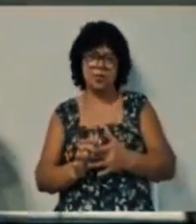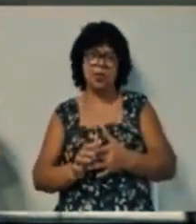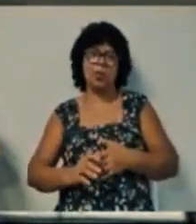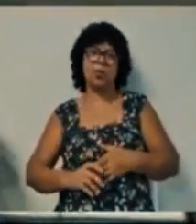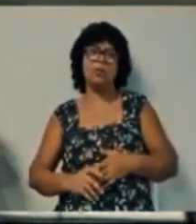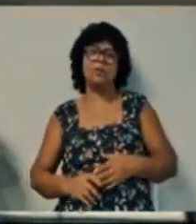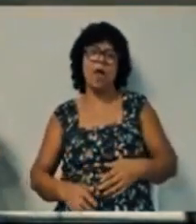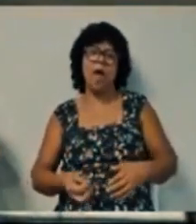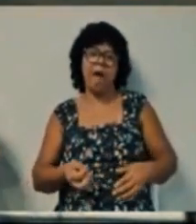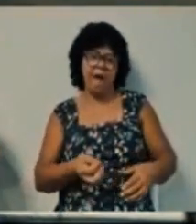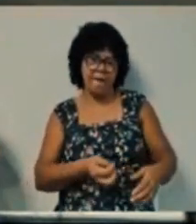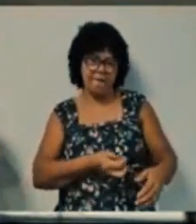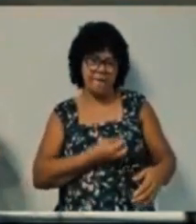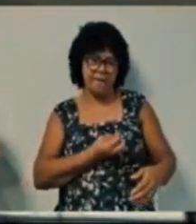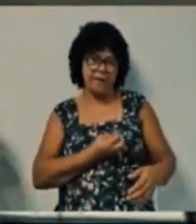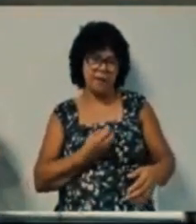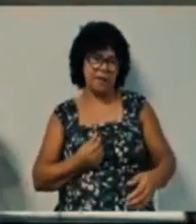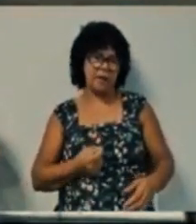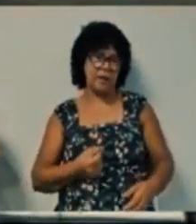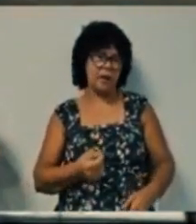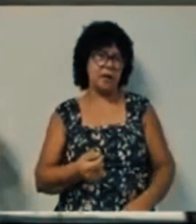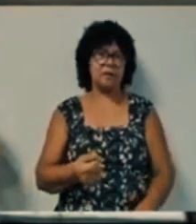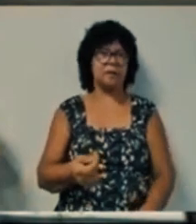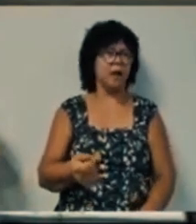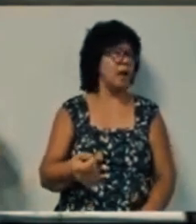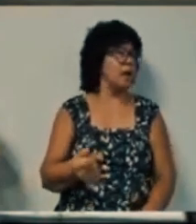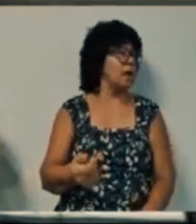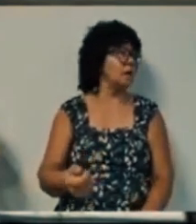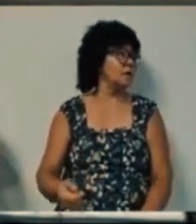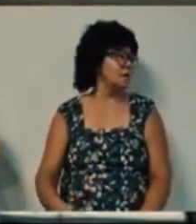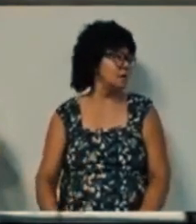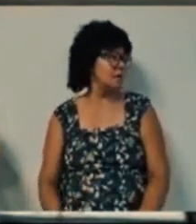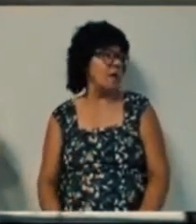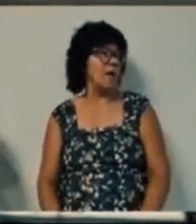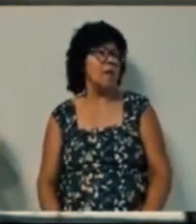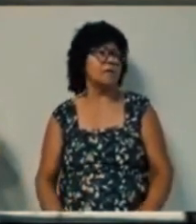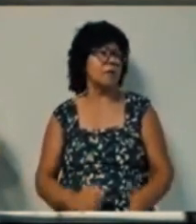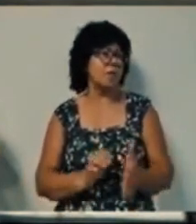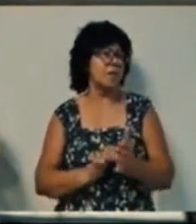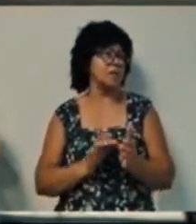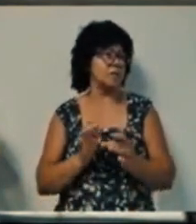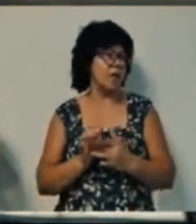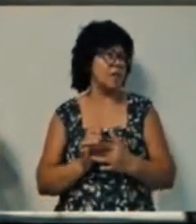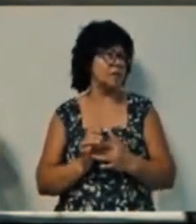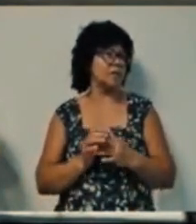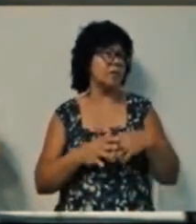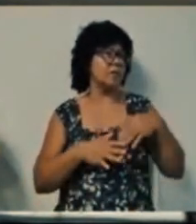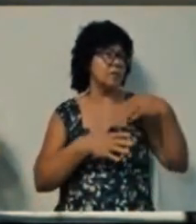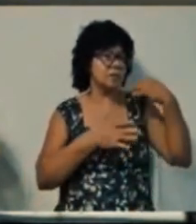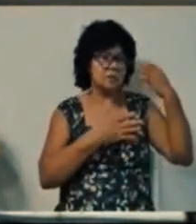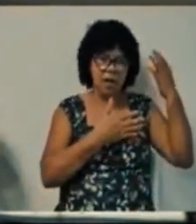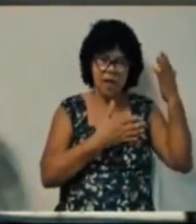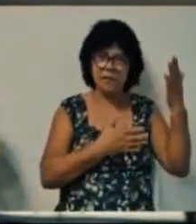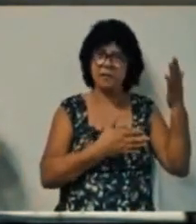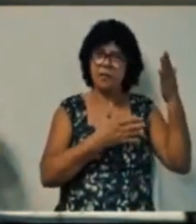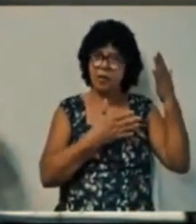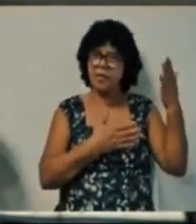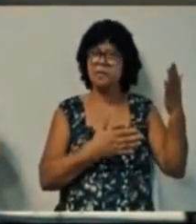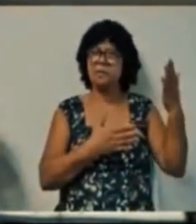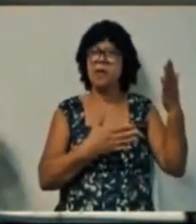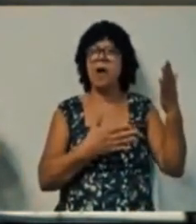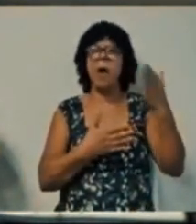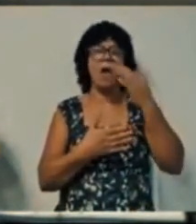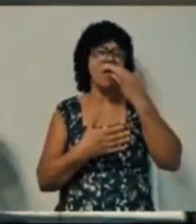eterna. Você pode levantar a tua mão ao céu e dizer: Jesus, eu te agradeço por